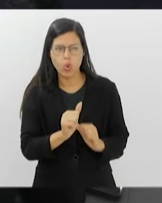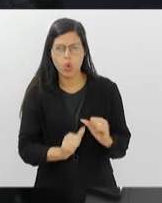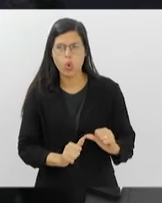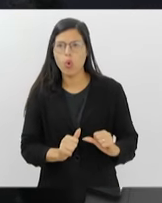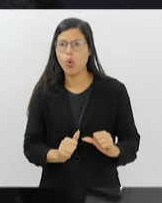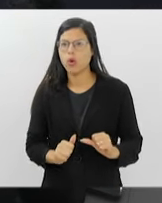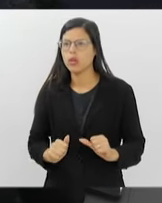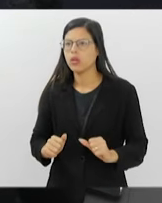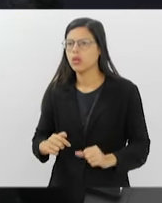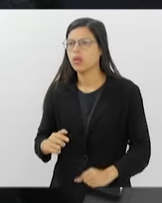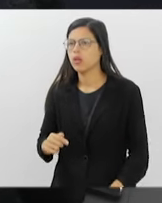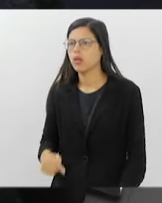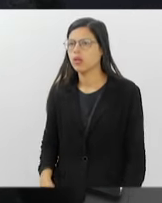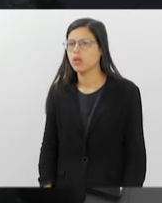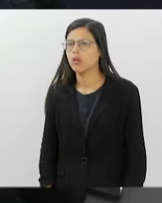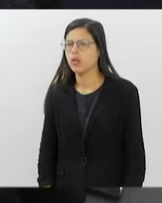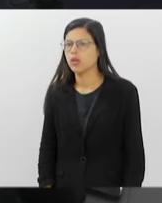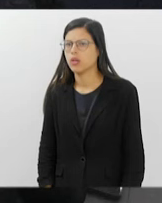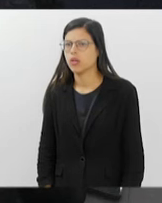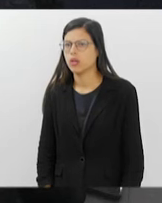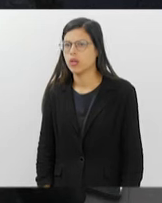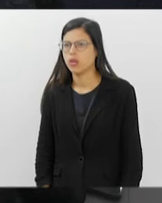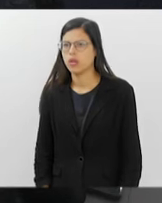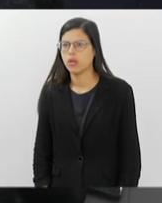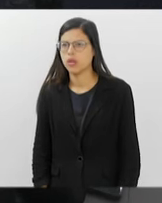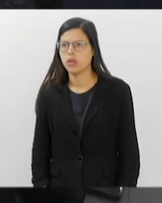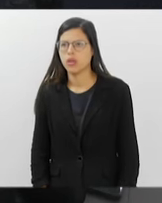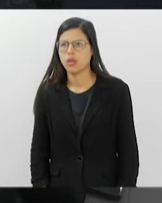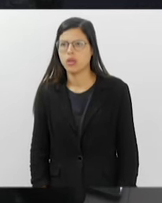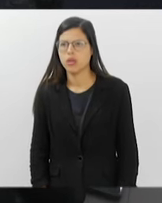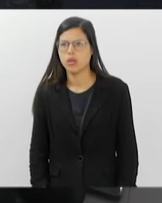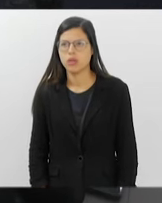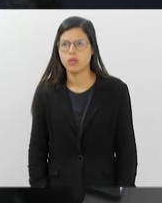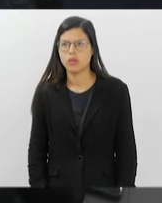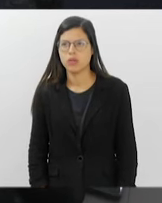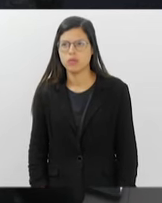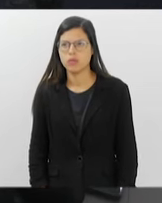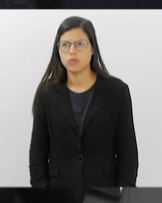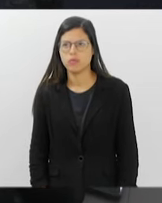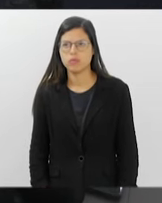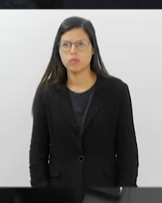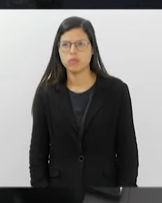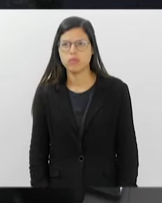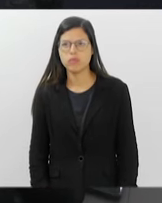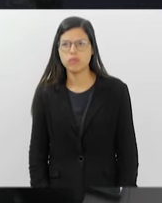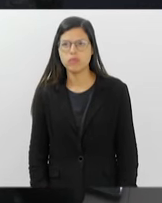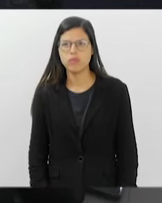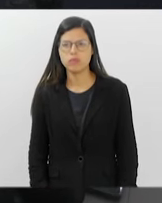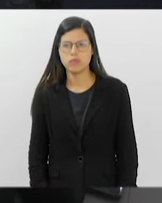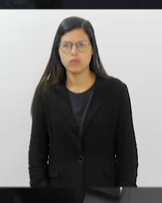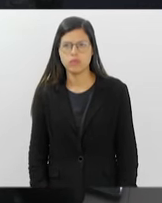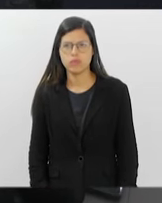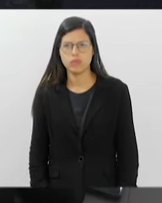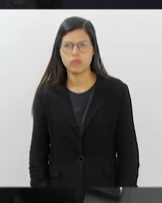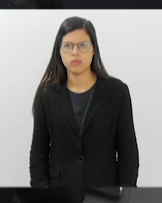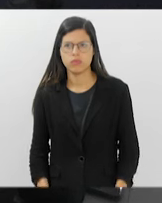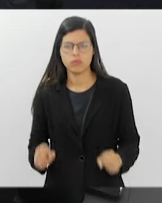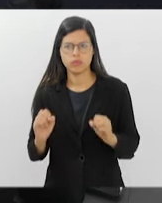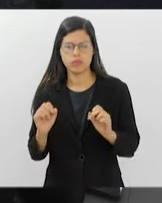responde por ele é sim é tudo bem de